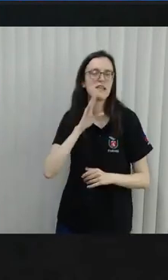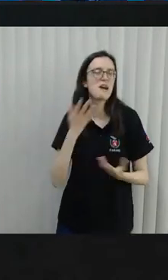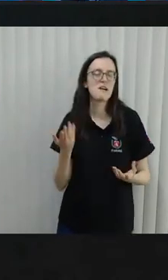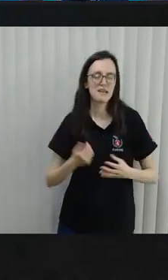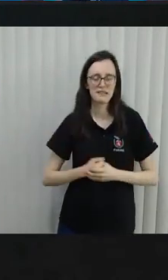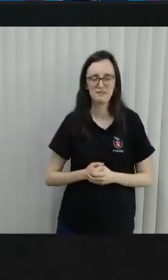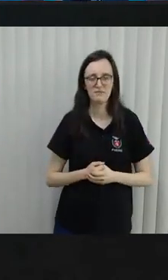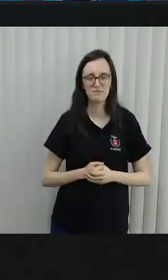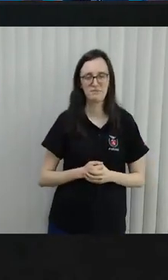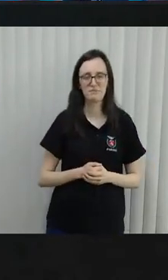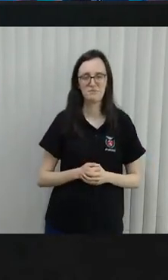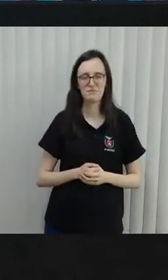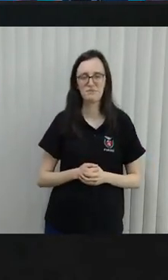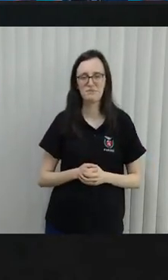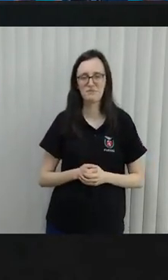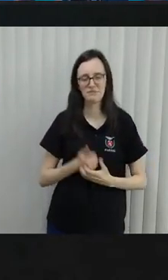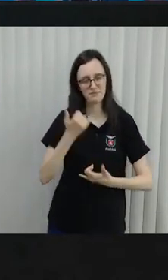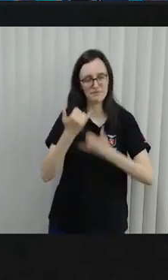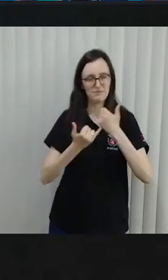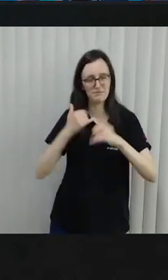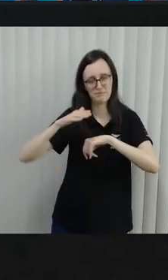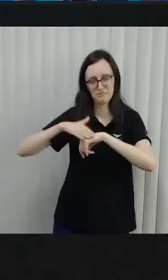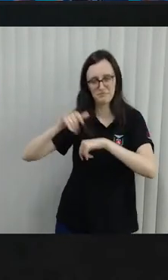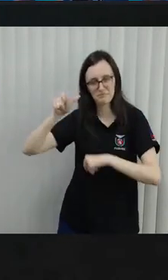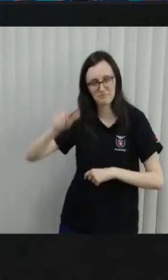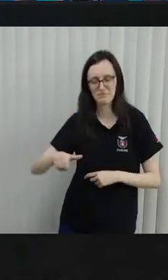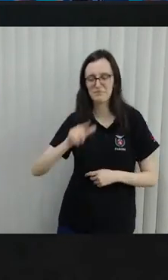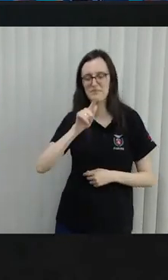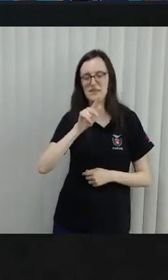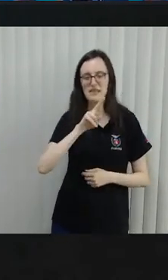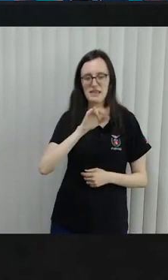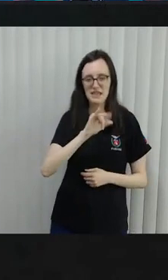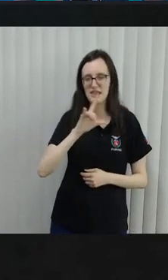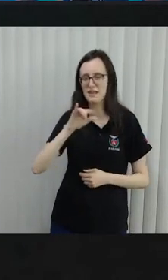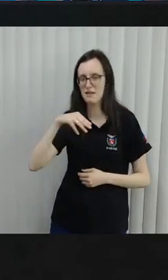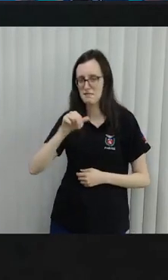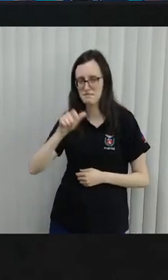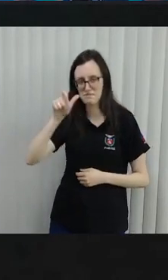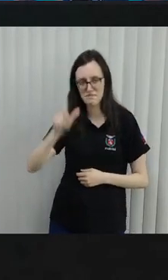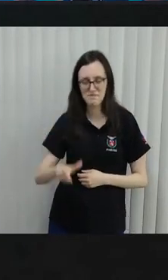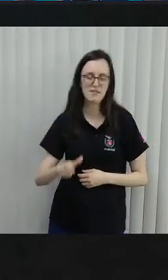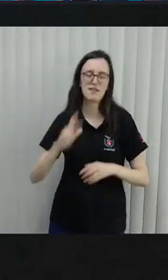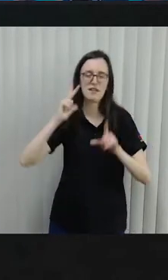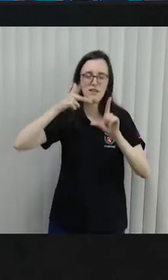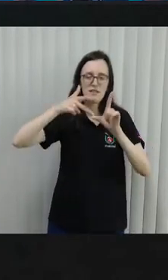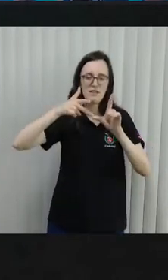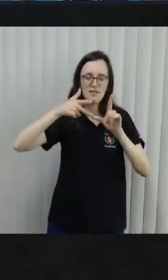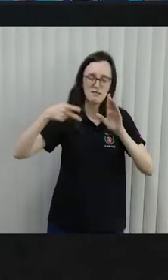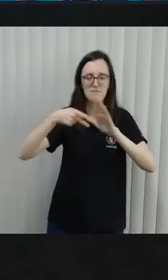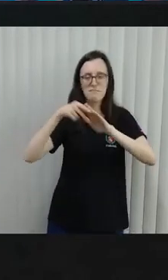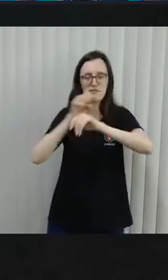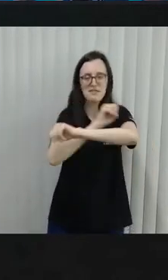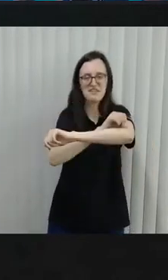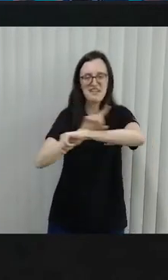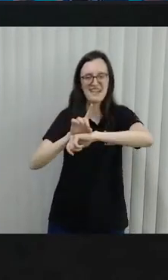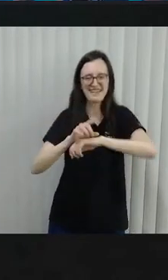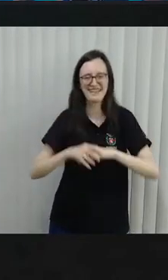Ah, jogo feito por Guilima, né? Na live da sede.